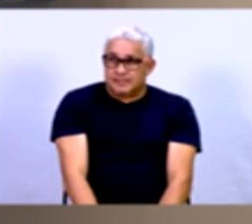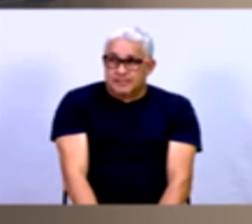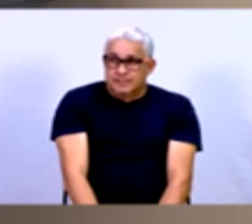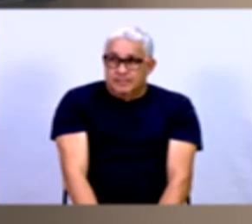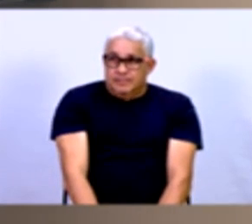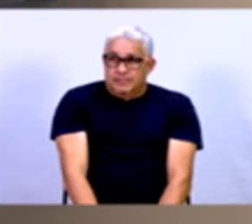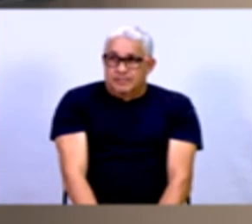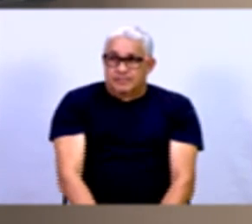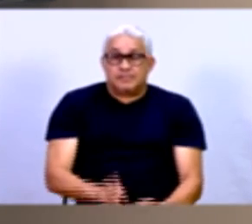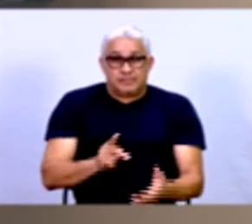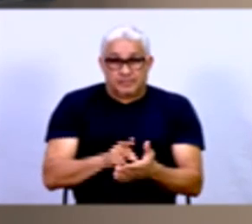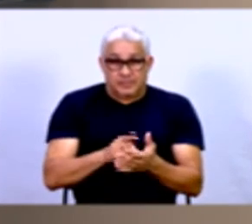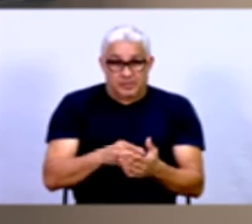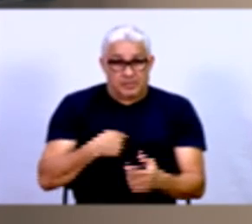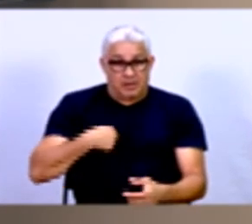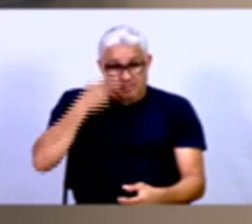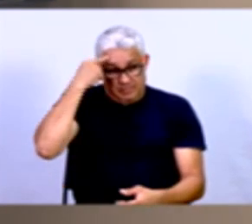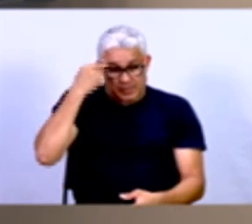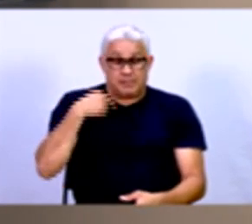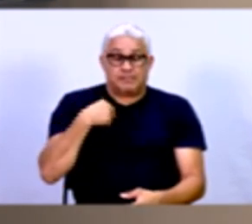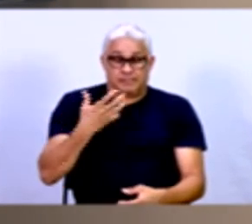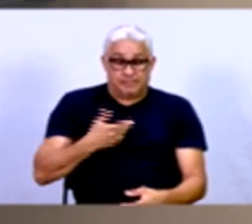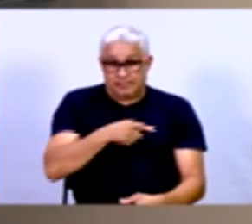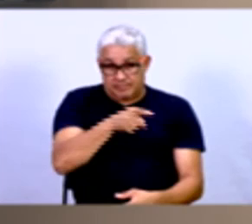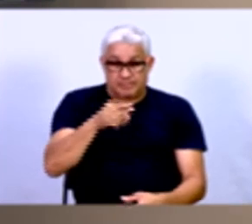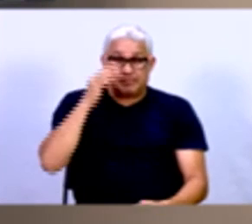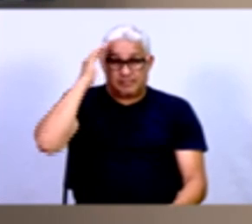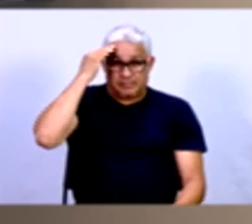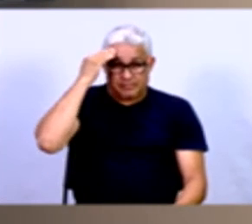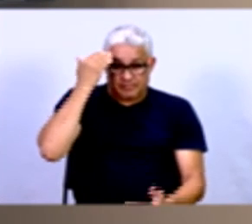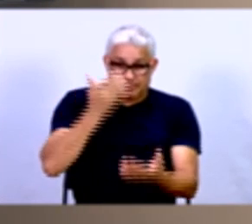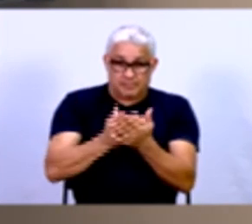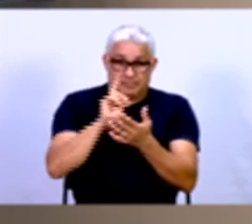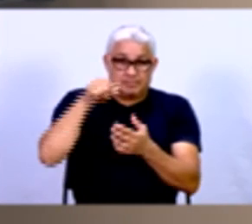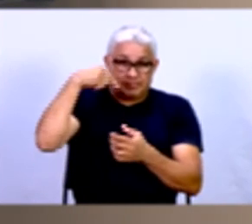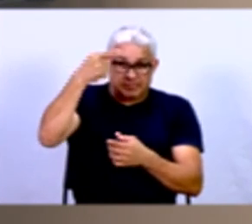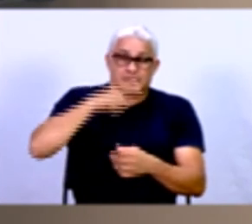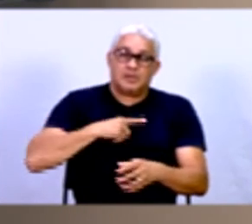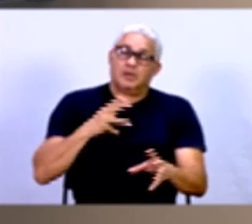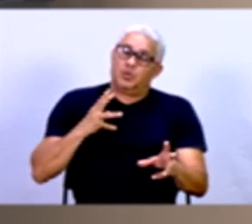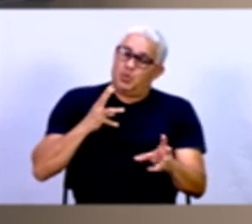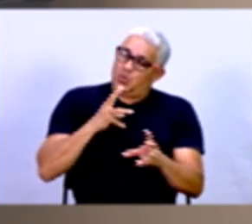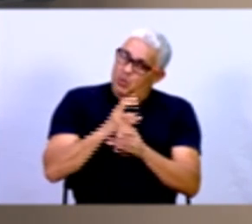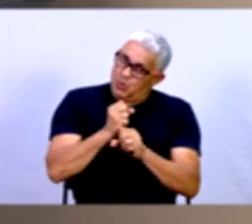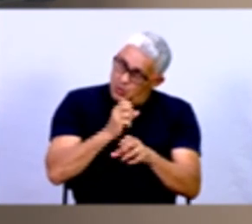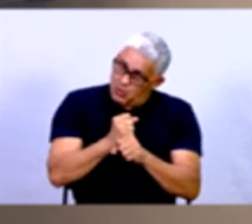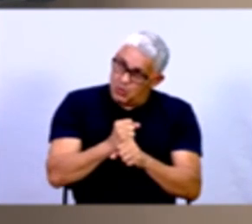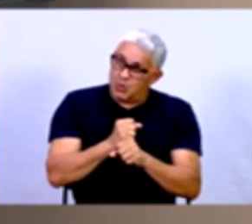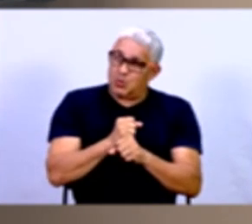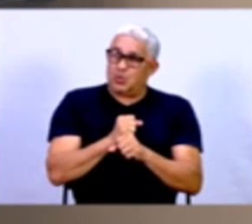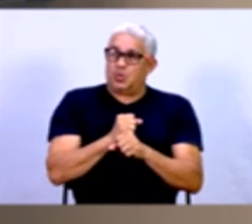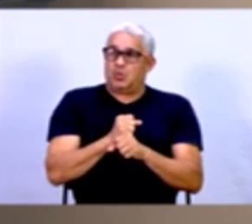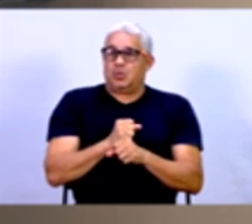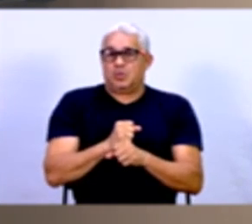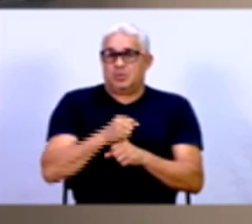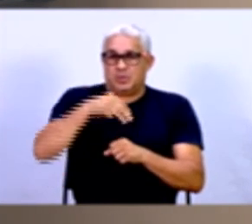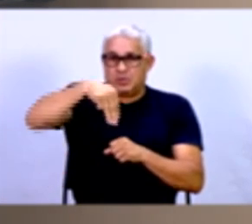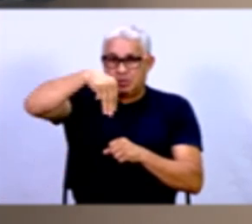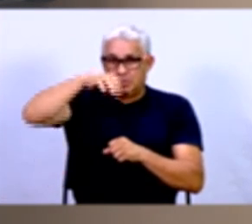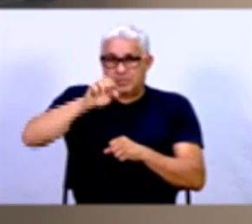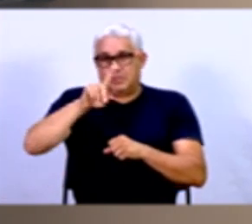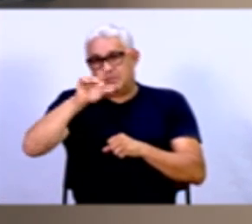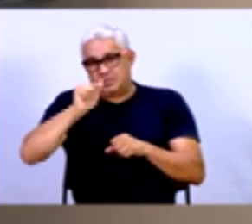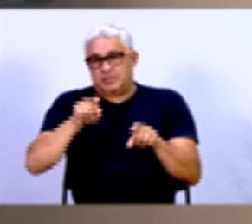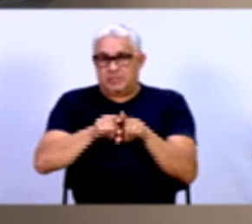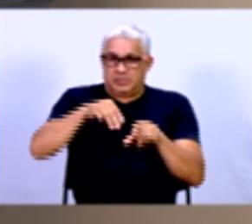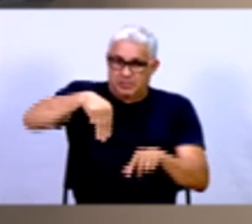Espero realmente que vocês tenham entendido, porque na nossa próxima aula tem mais cálculos, né? Vamos falar da mediana, da média, da moda,